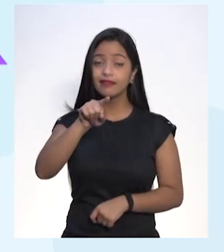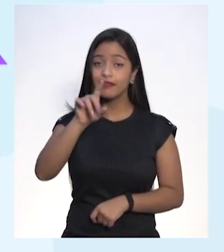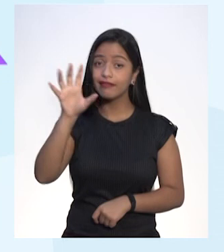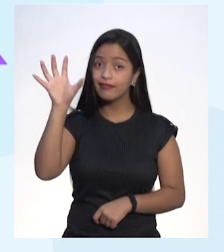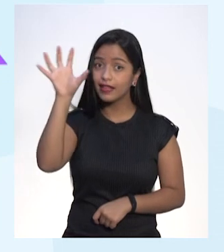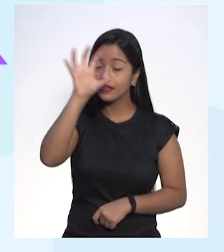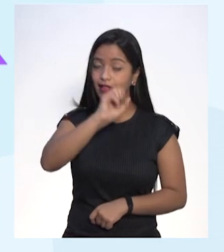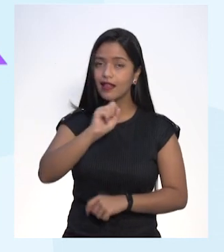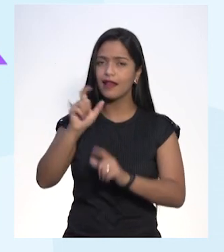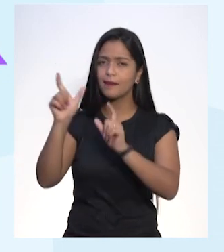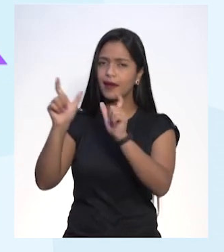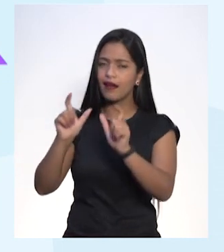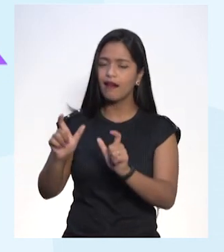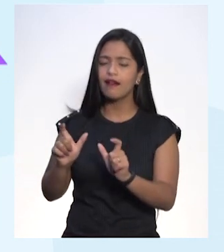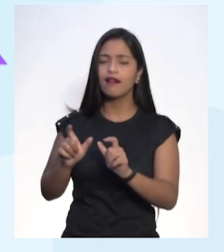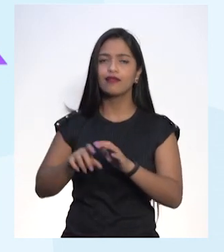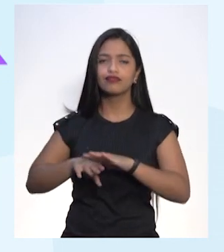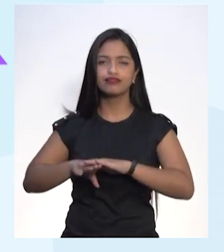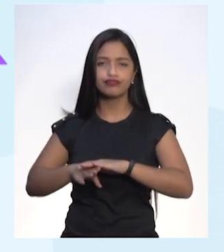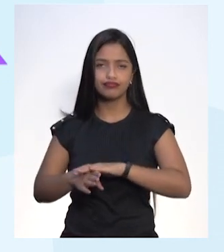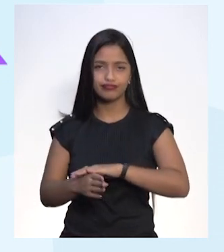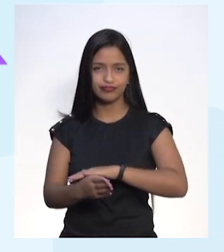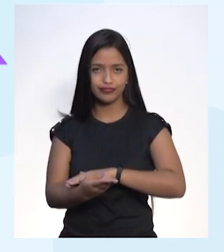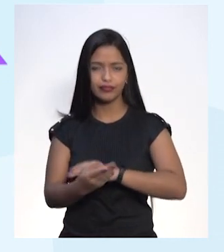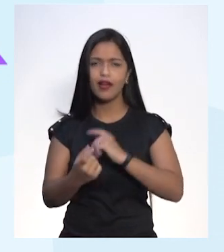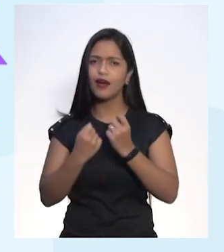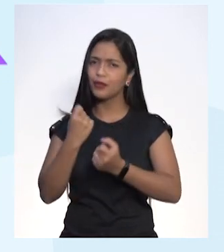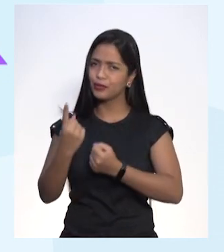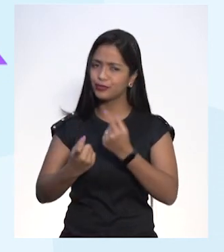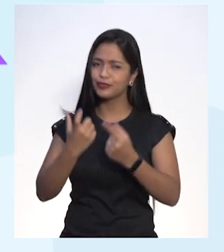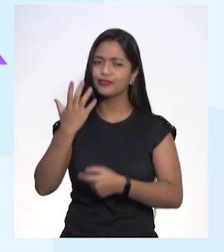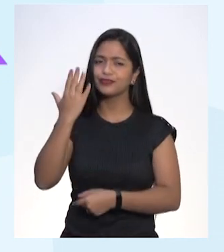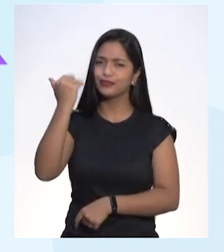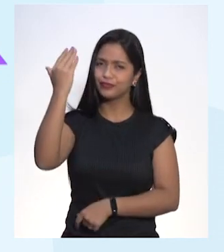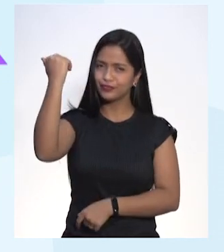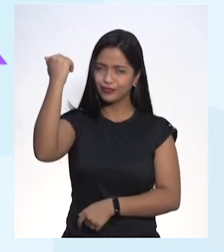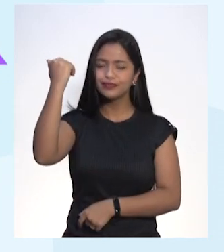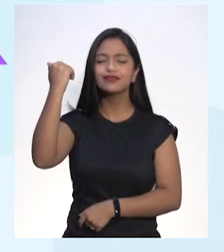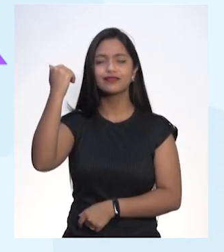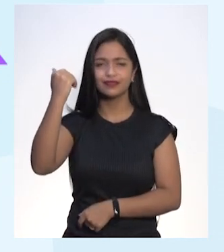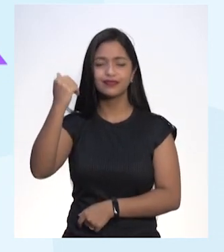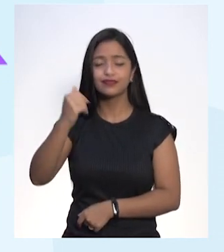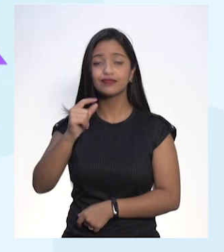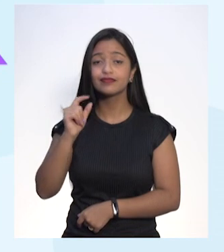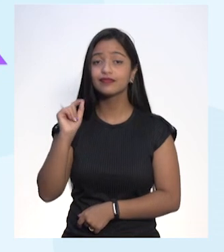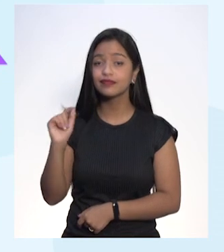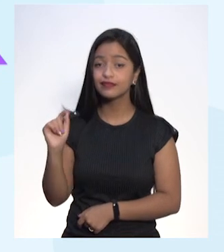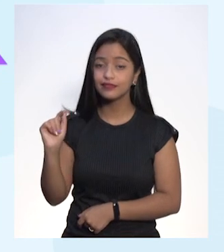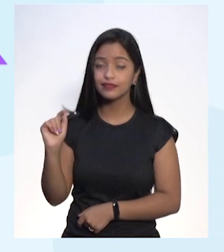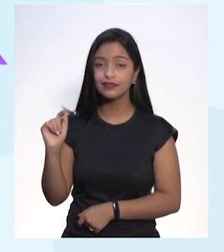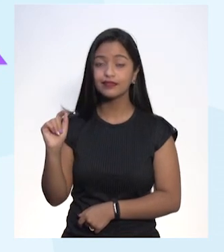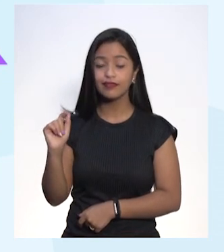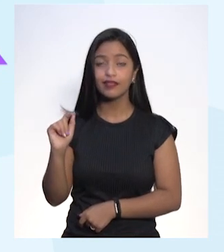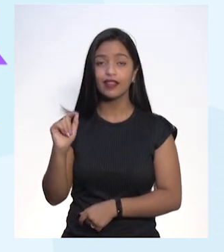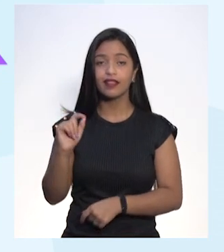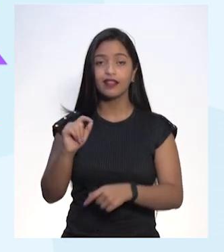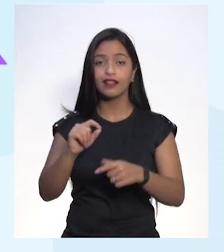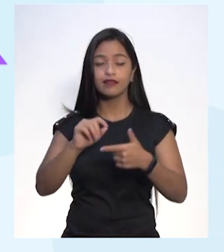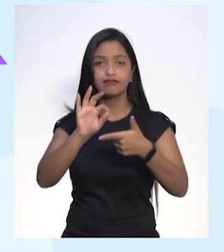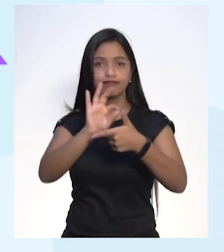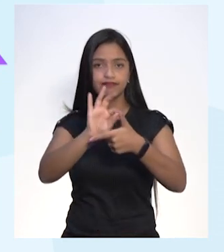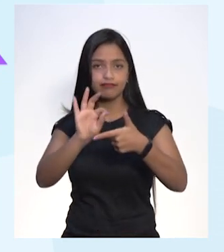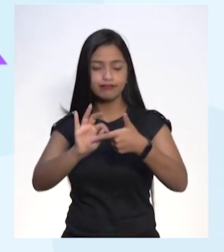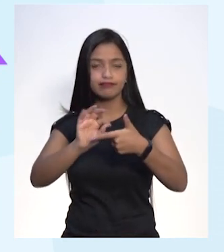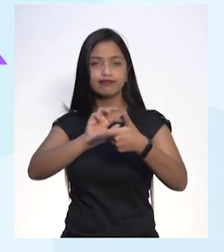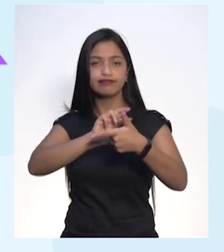essas palavras, e algumas delas muito, muito comuns, tá ok? E aí a gente está falando da classificação dos polígonos quanto